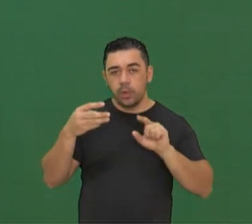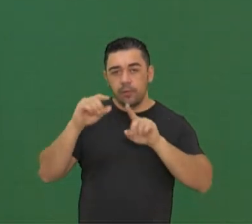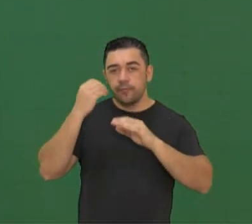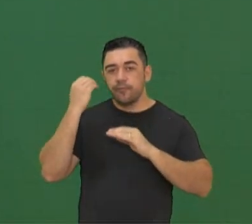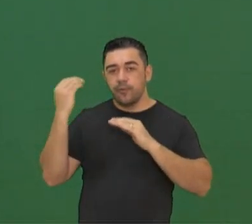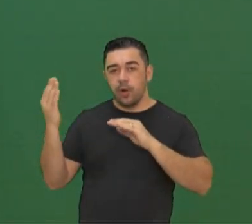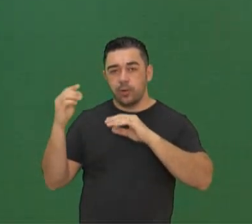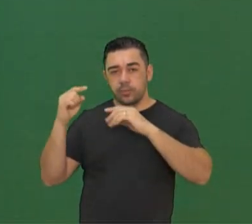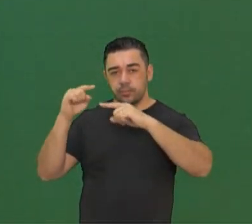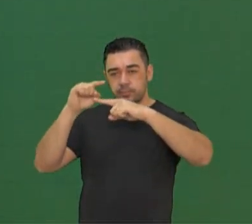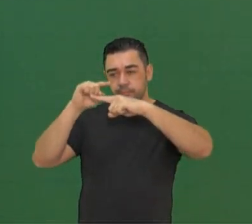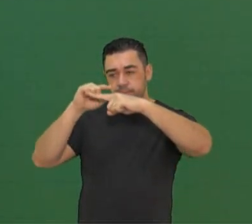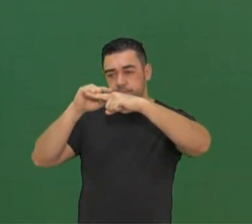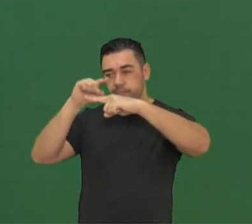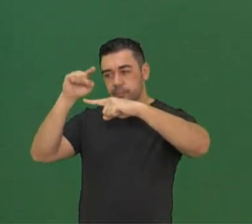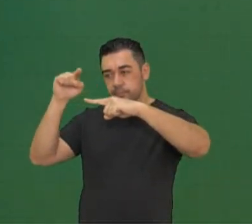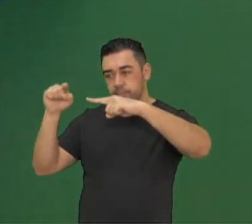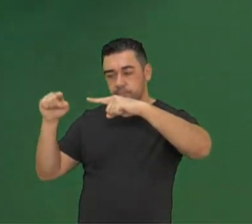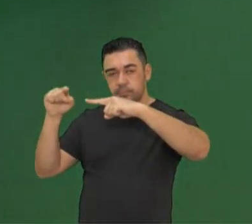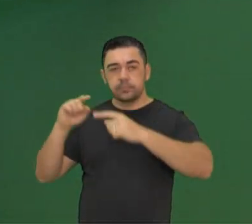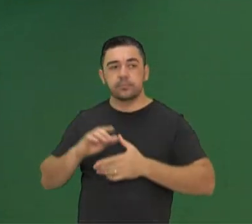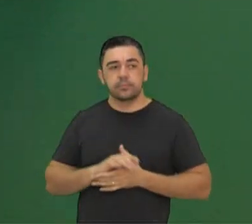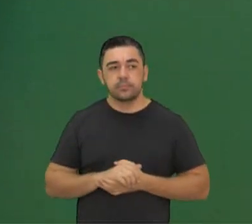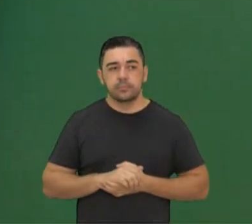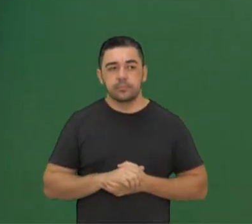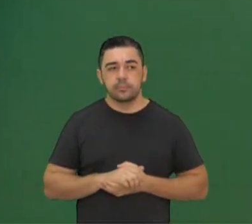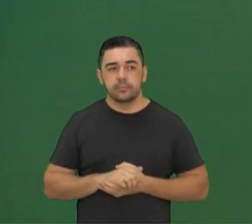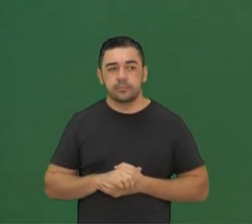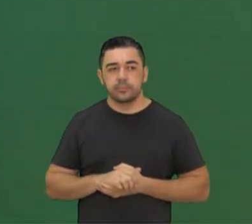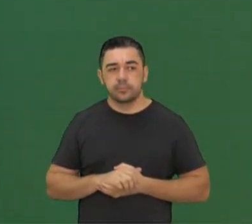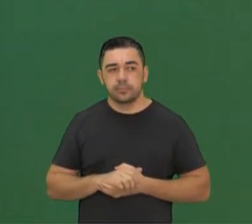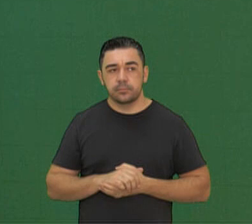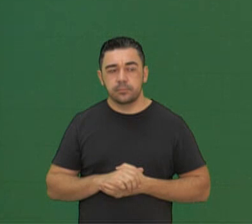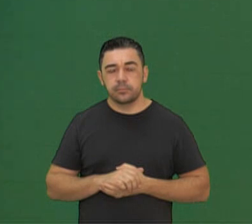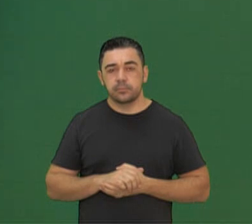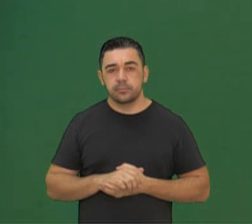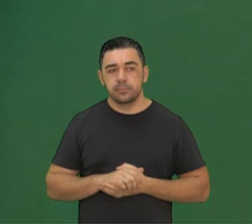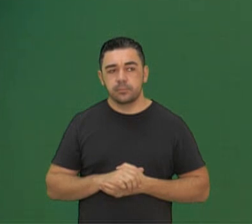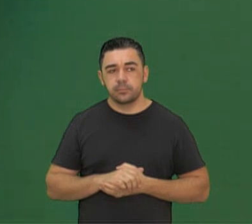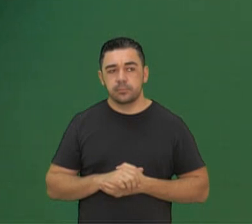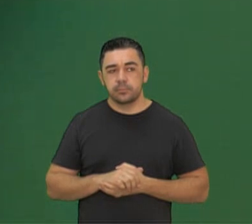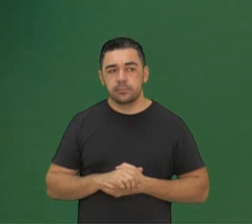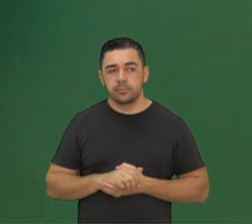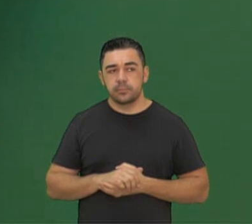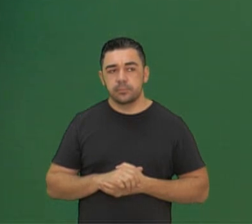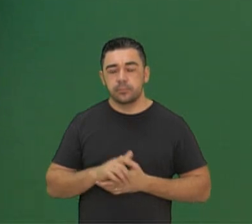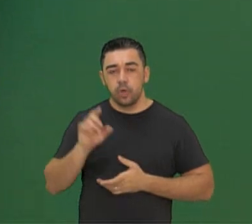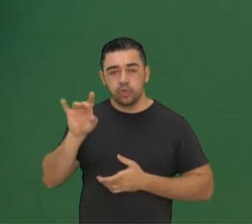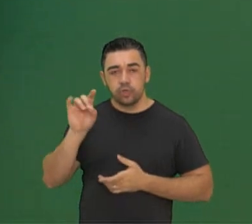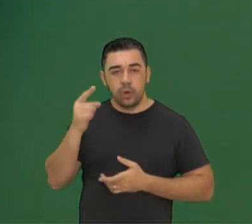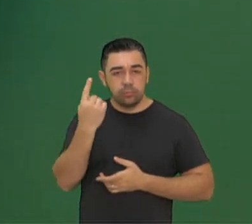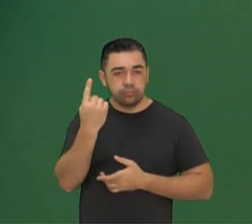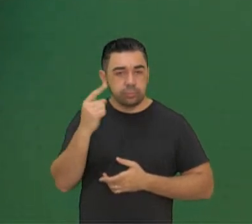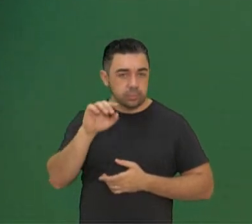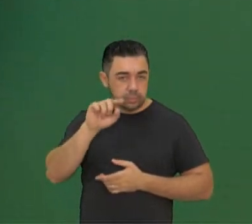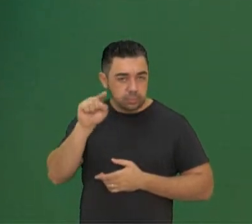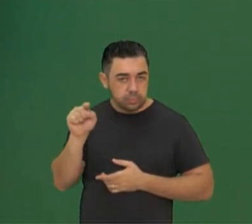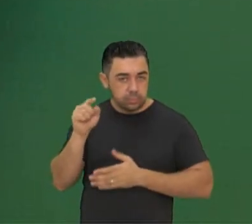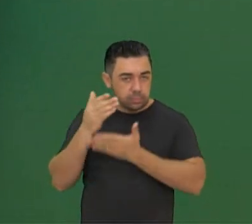vértice? Seria o prolongamento de um lado com o outro lado. Então, o ângulo externo é só isso aqui.